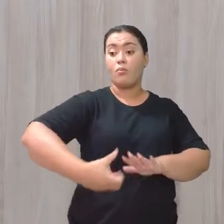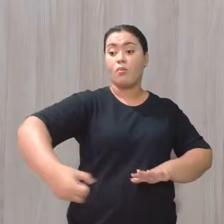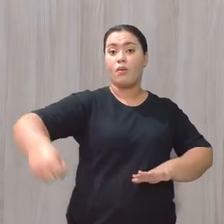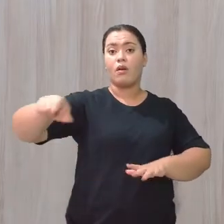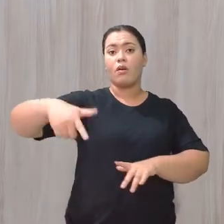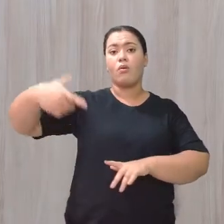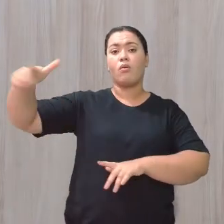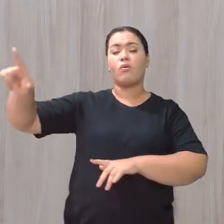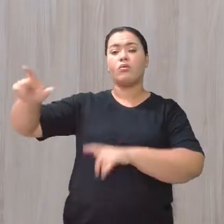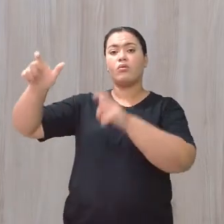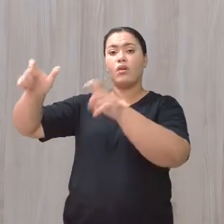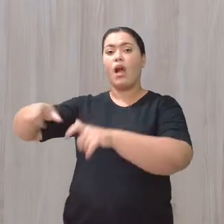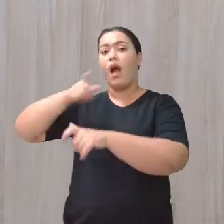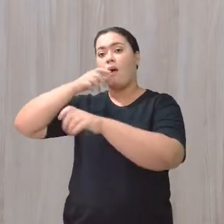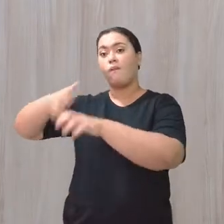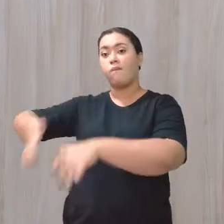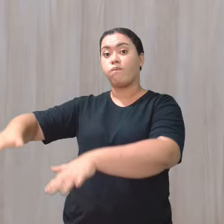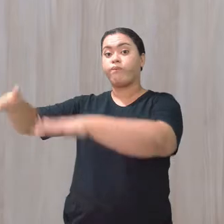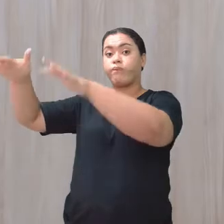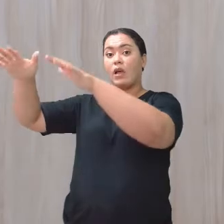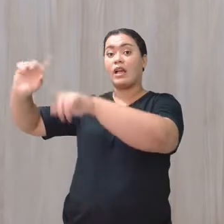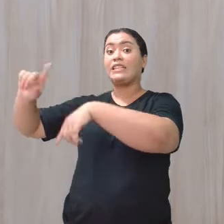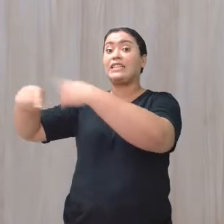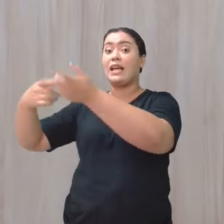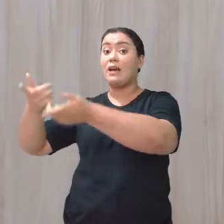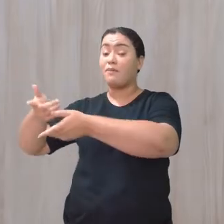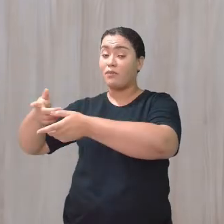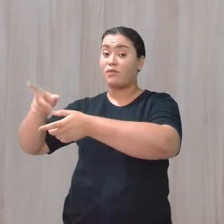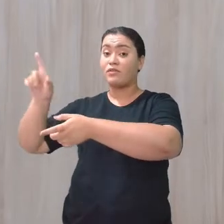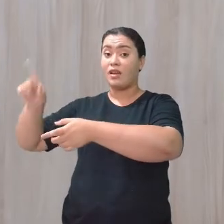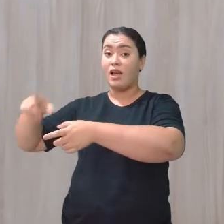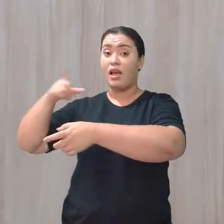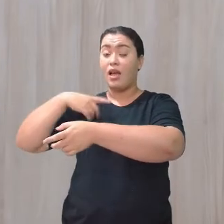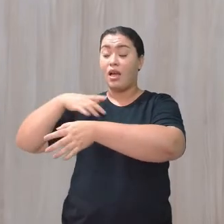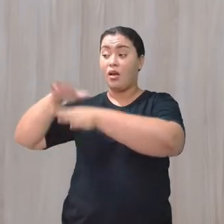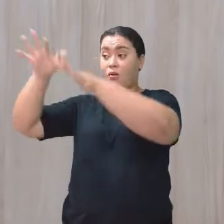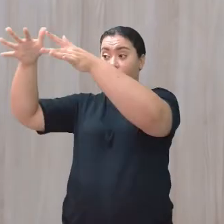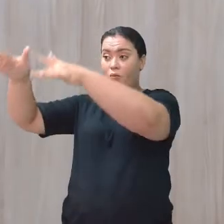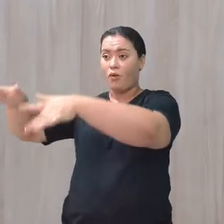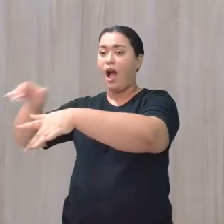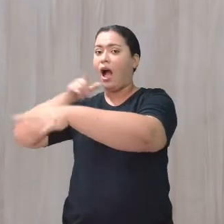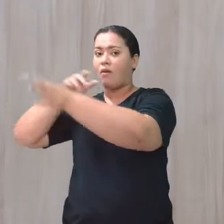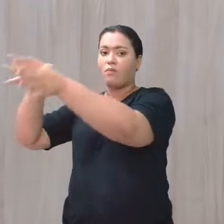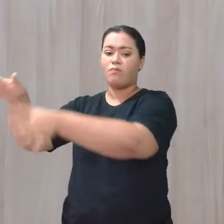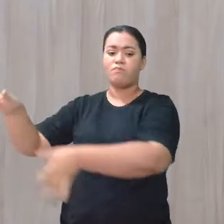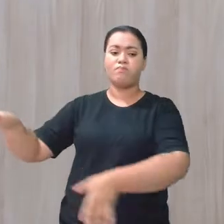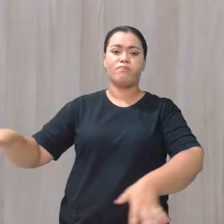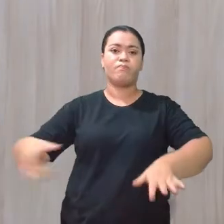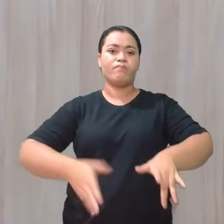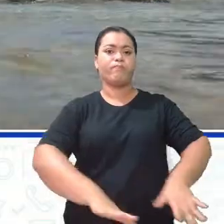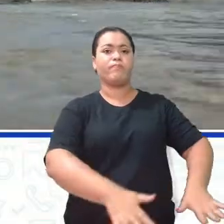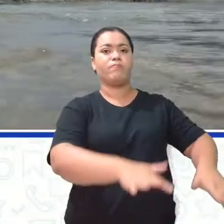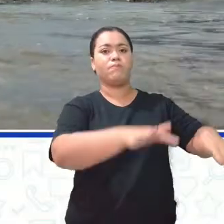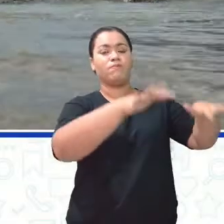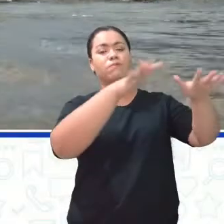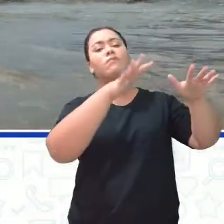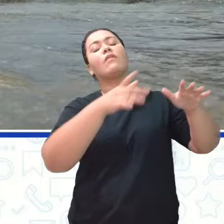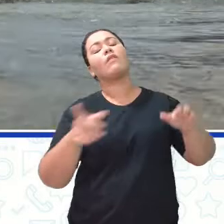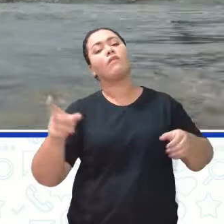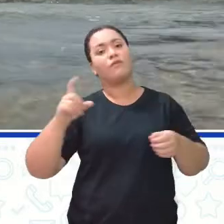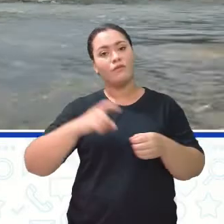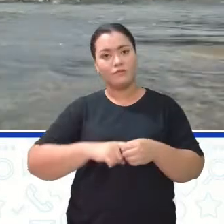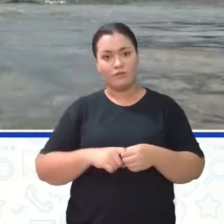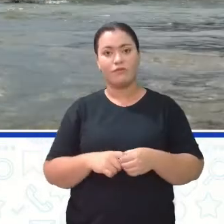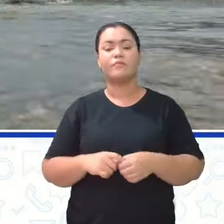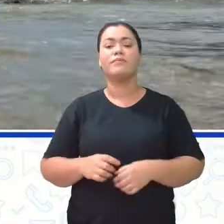alta. E assim sucessivamente. Depois aquele local já está tendo maré baixa e essa água já está voltando para o local